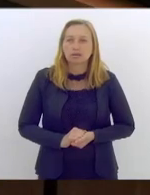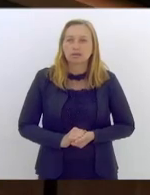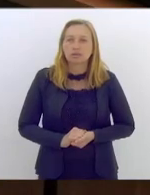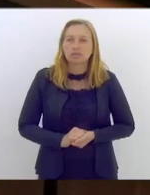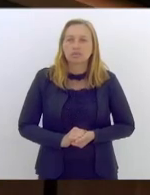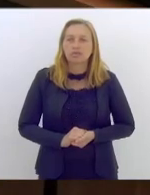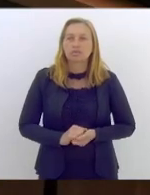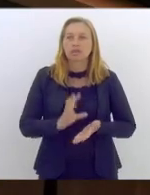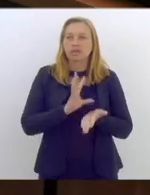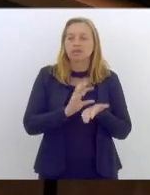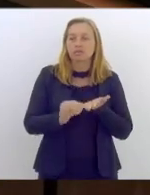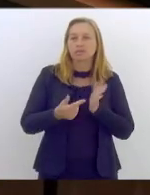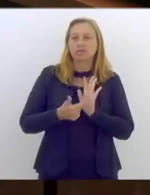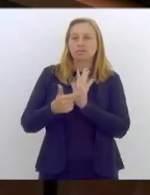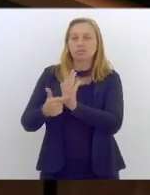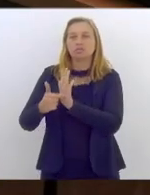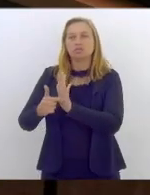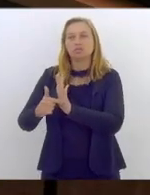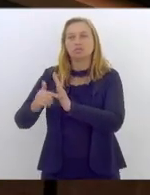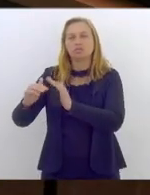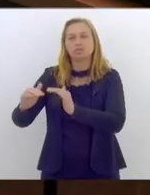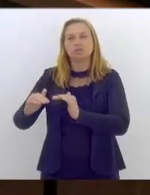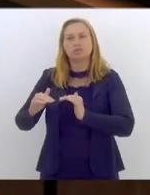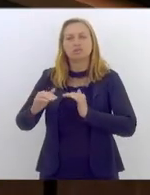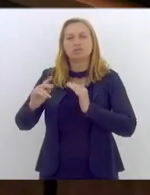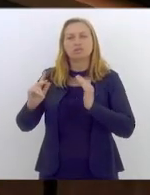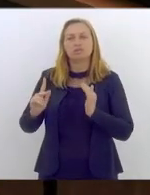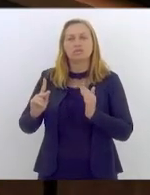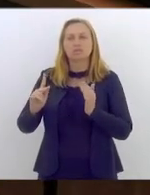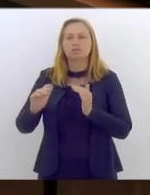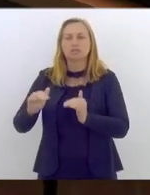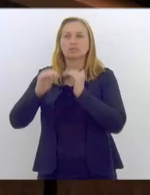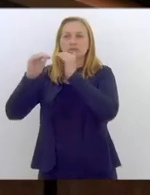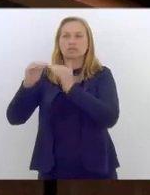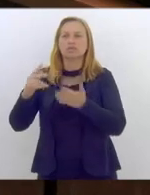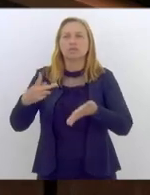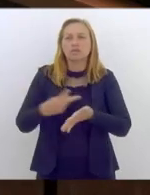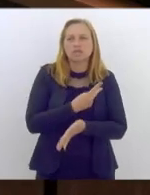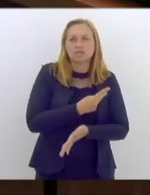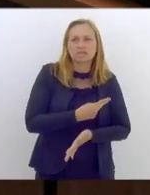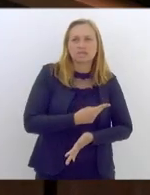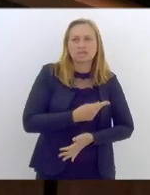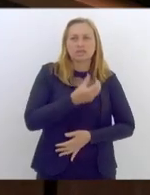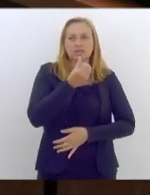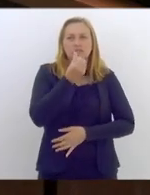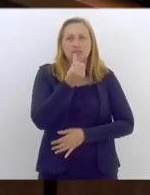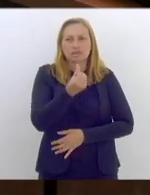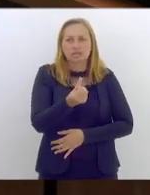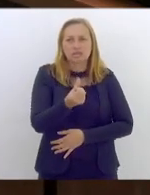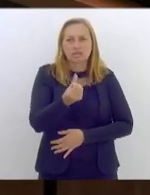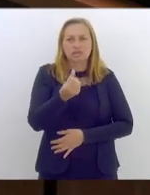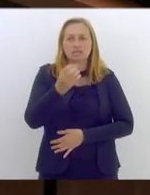presidente, a ata reflete com exatidão o ocorrido na